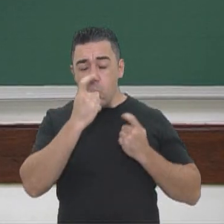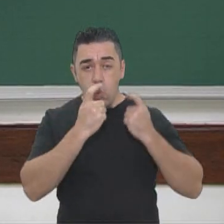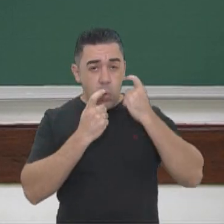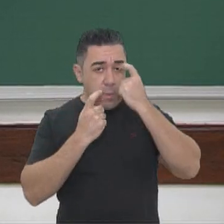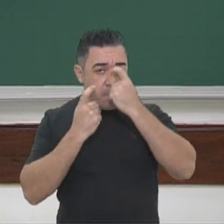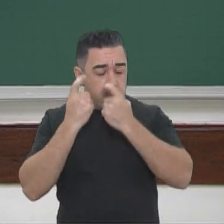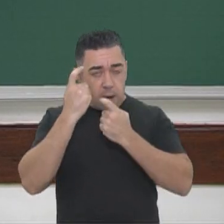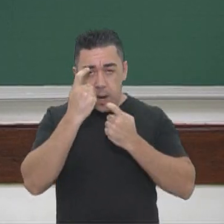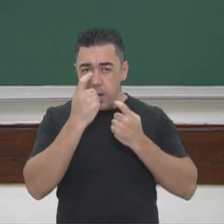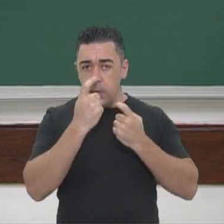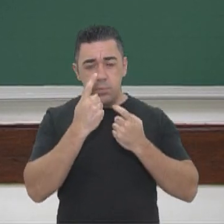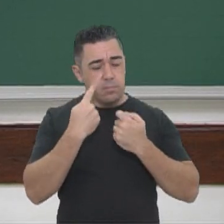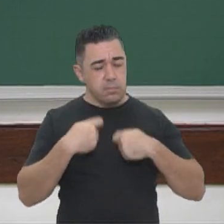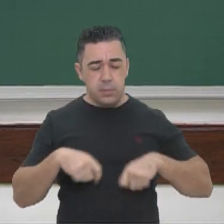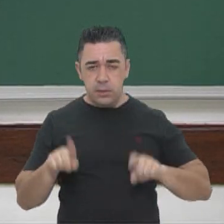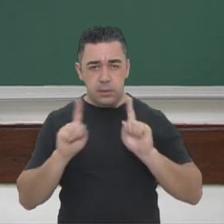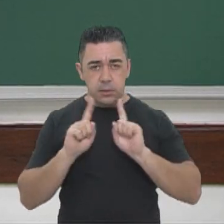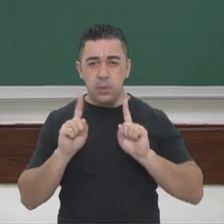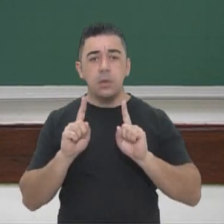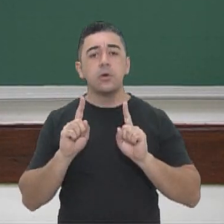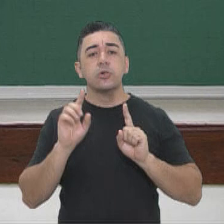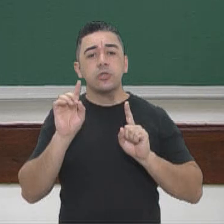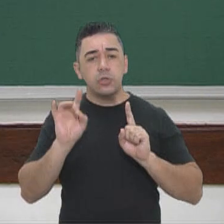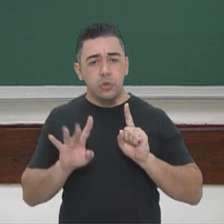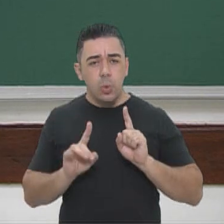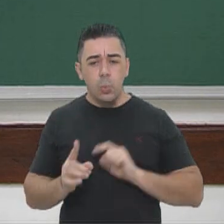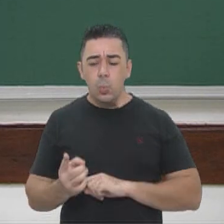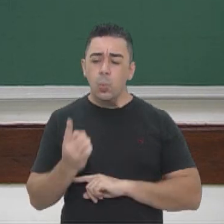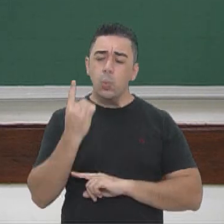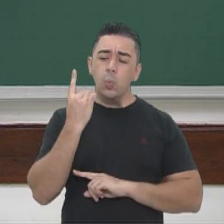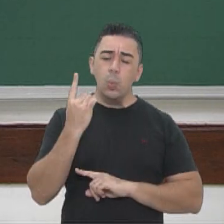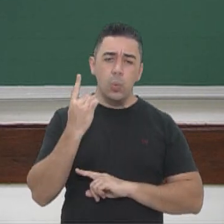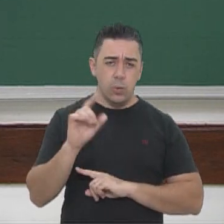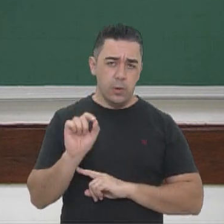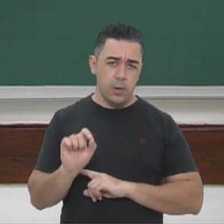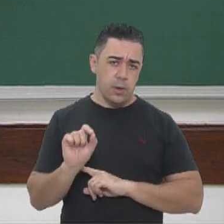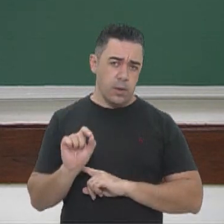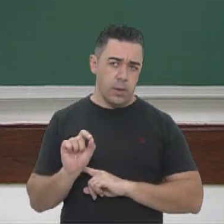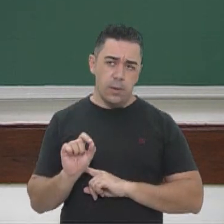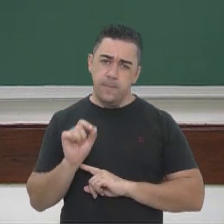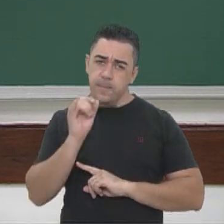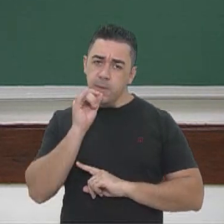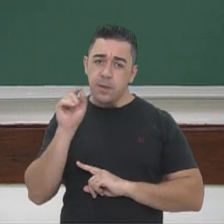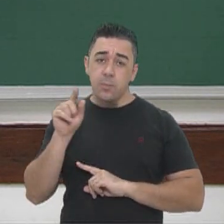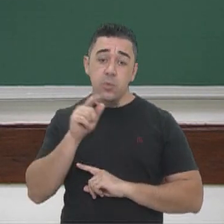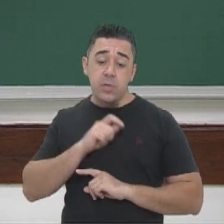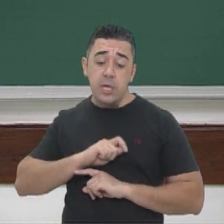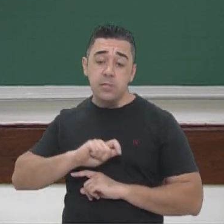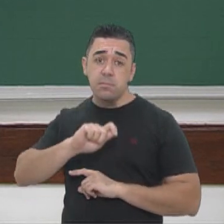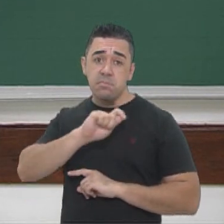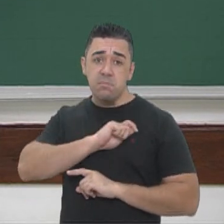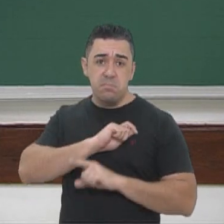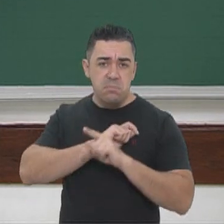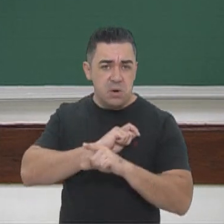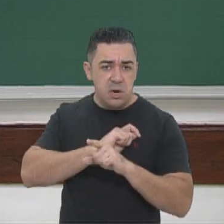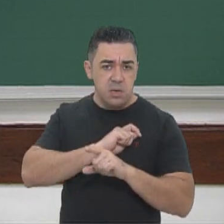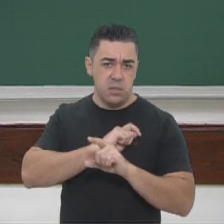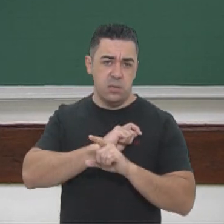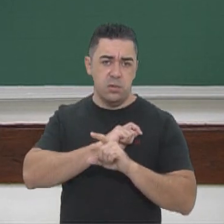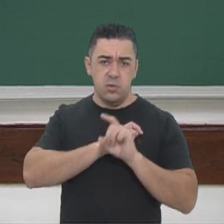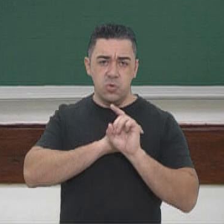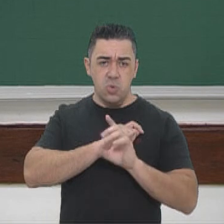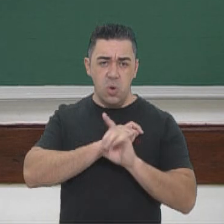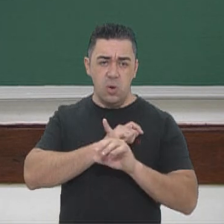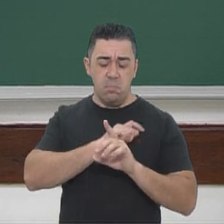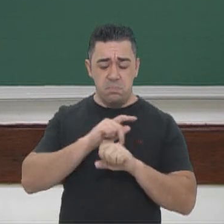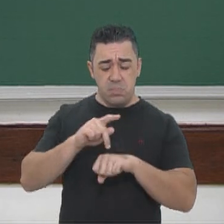né, somente com esse fator ali na Espanha, tá? Porque em